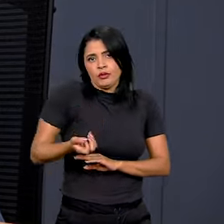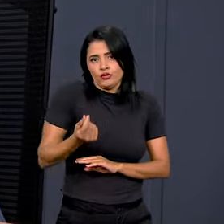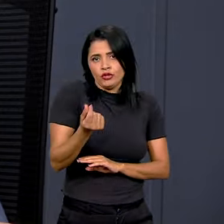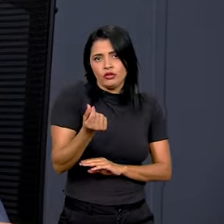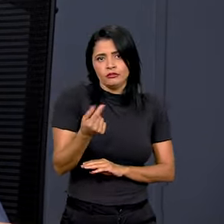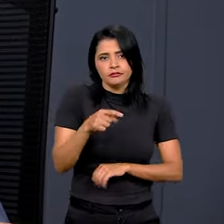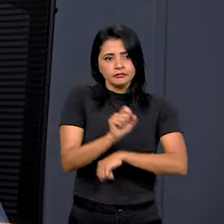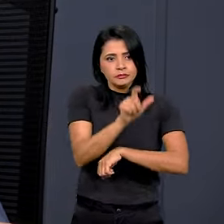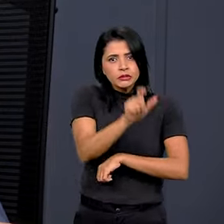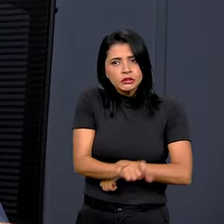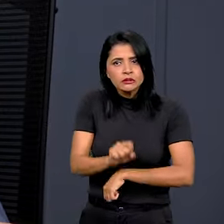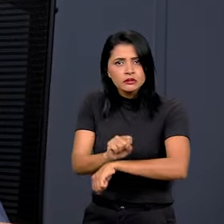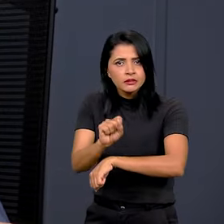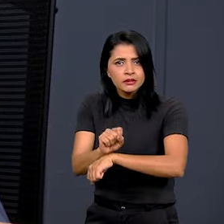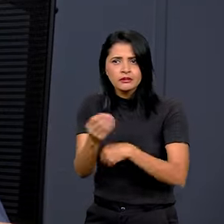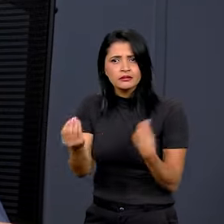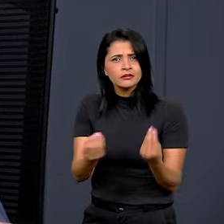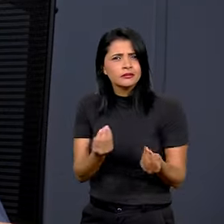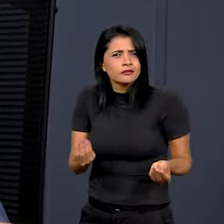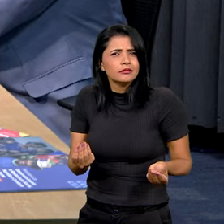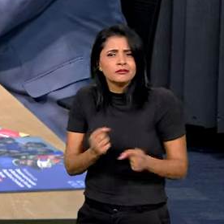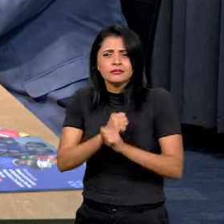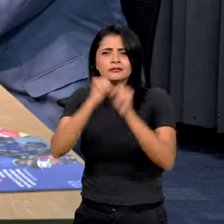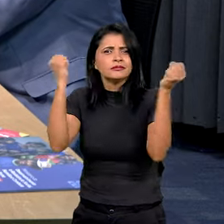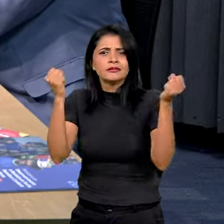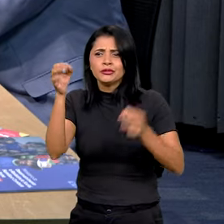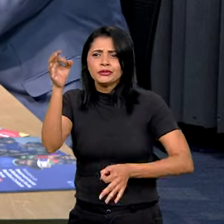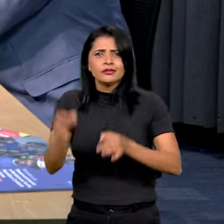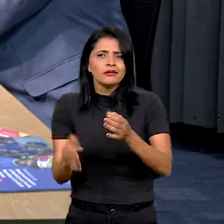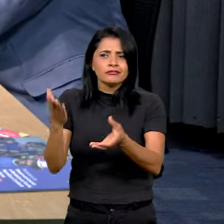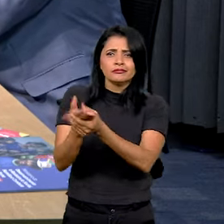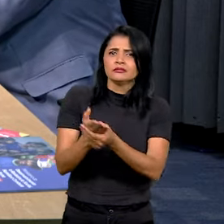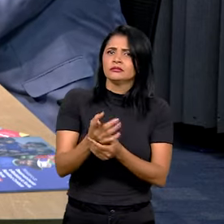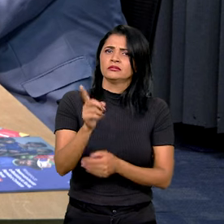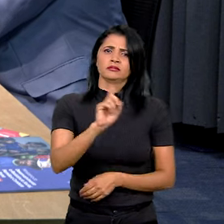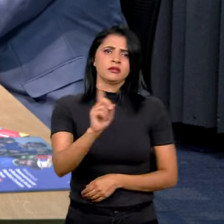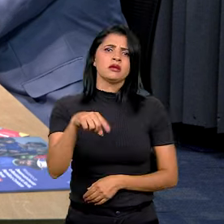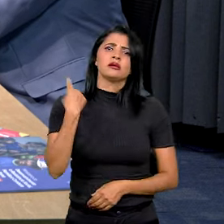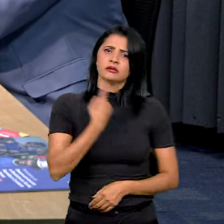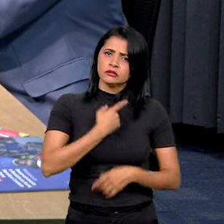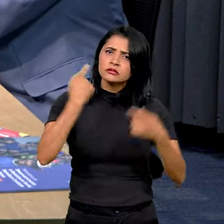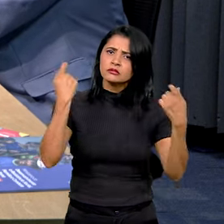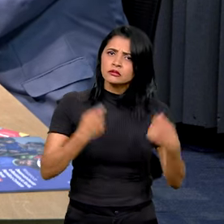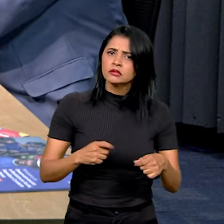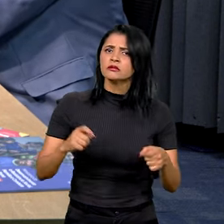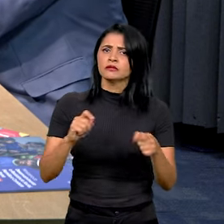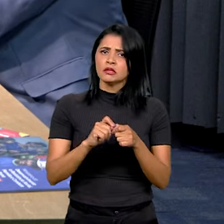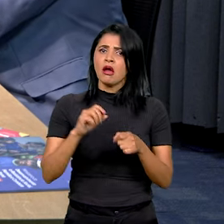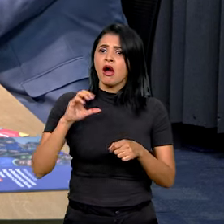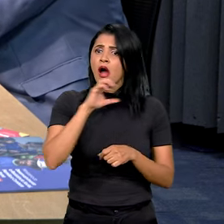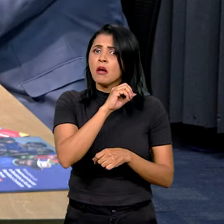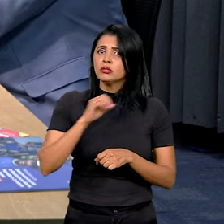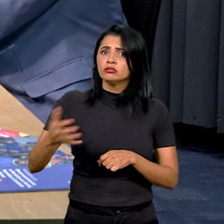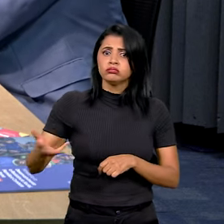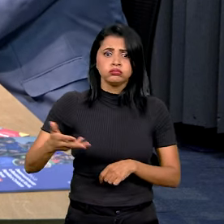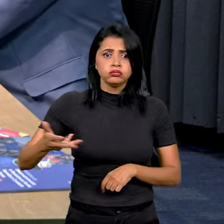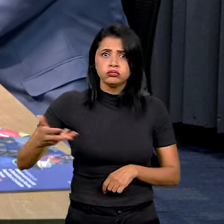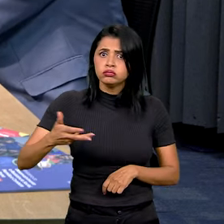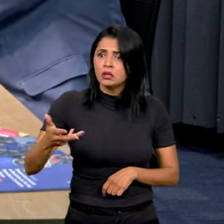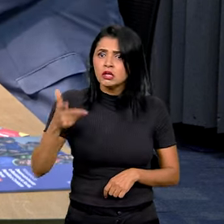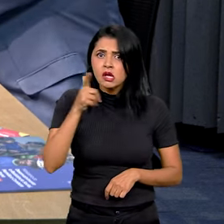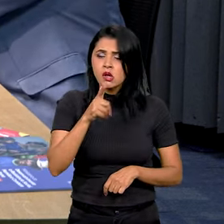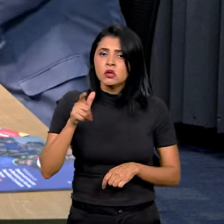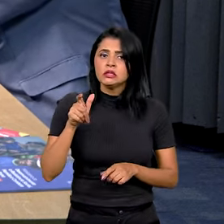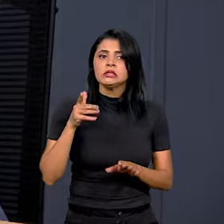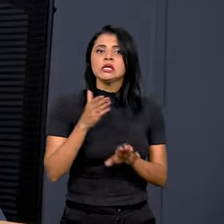é aquela pessoa não pode esperar aquela pessoa não tem como esperar não tem como esperar o judiciário não tem como esperar nada disso que a gente precisa fazer é ter agilidade o suficiente para